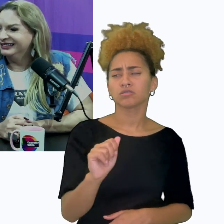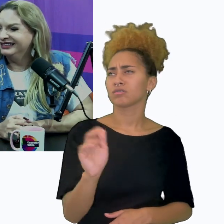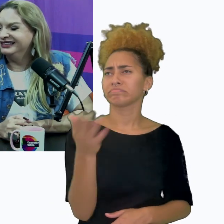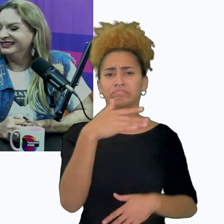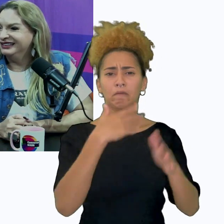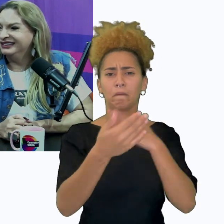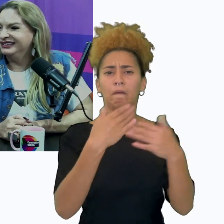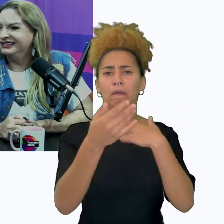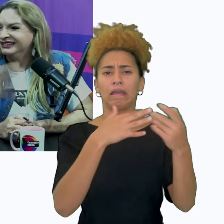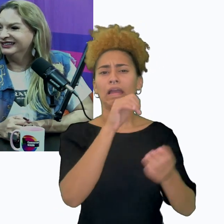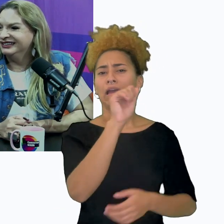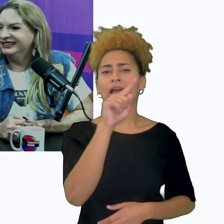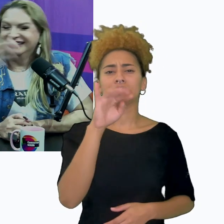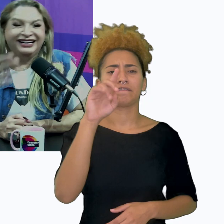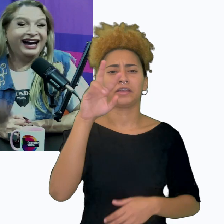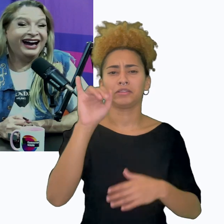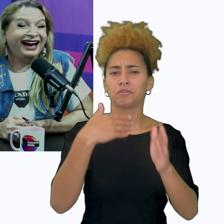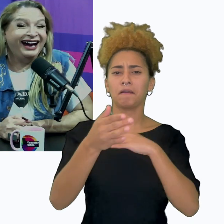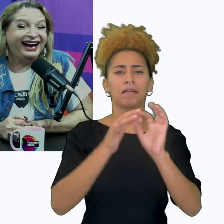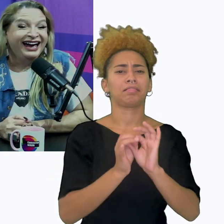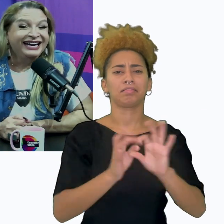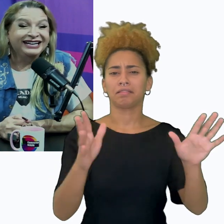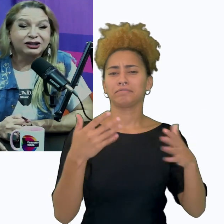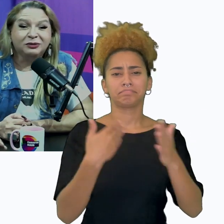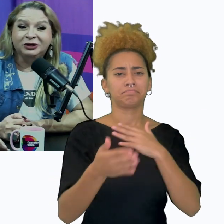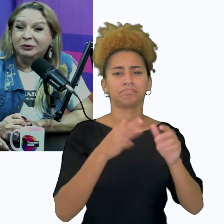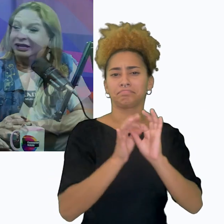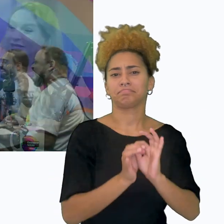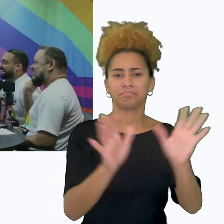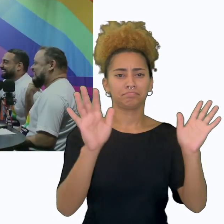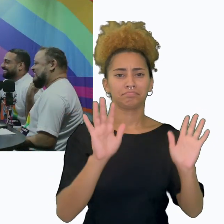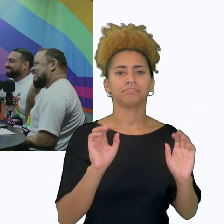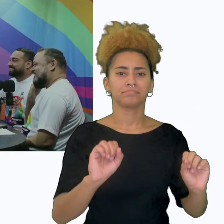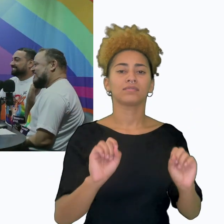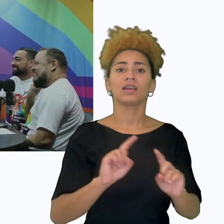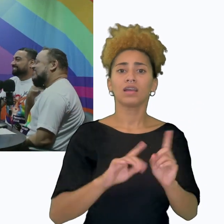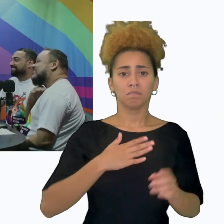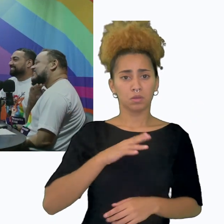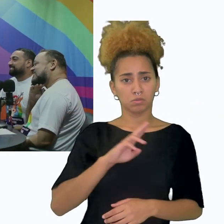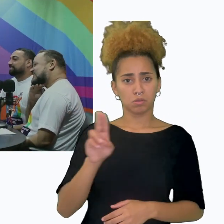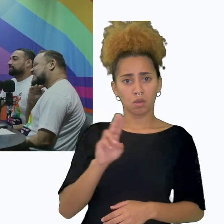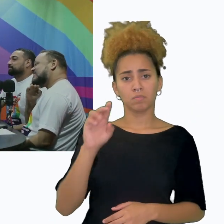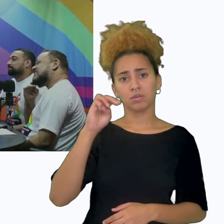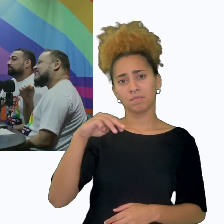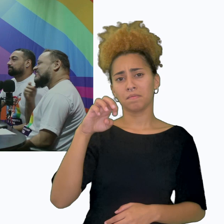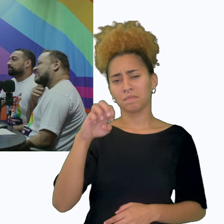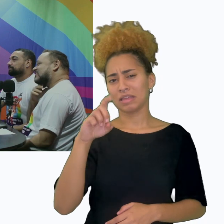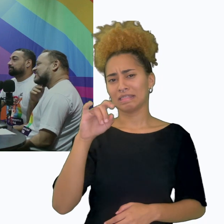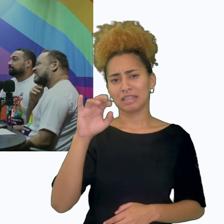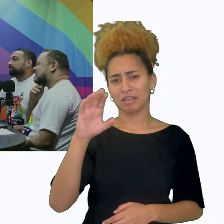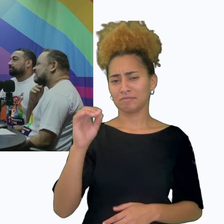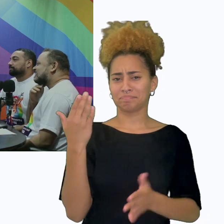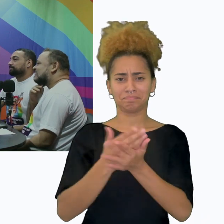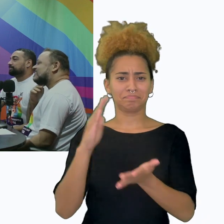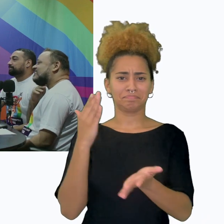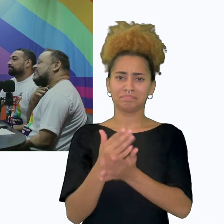A Tina de quê? Bota Azevedo, qualquer nome, qualquer porra. Qualquer porra. Azevedo? Não é teu sobrenome? Não, meu nome é Medeiro,